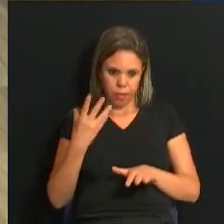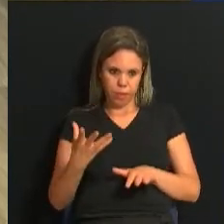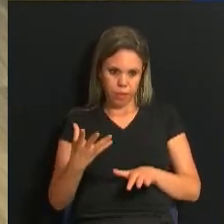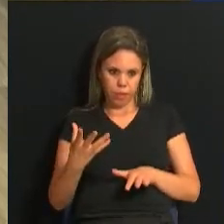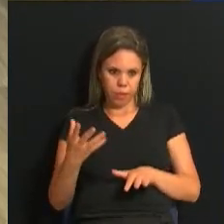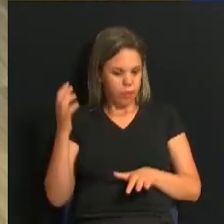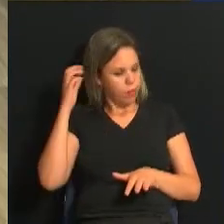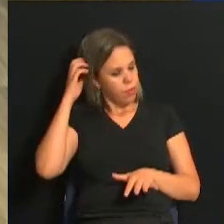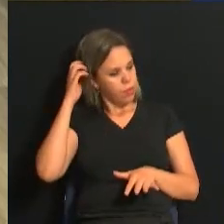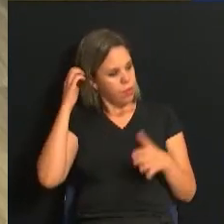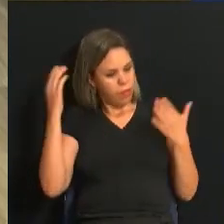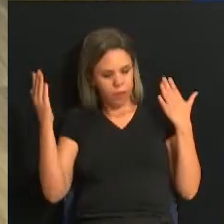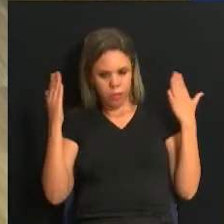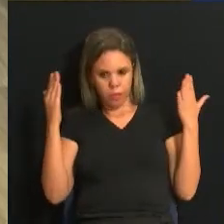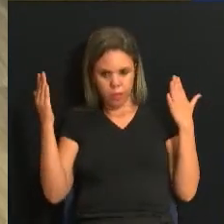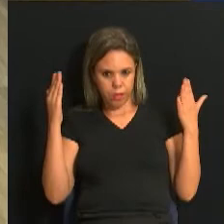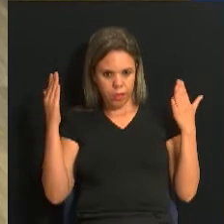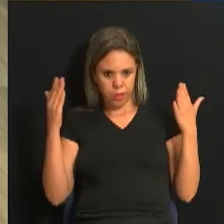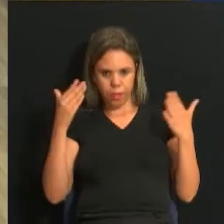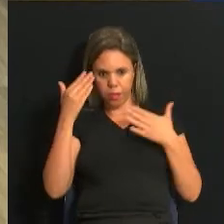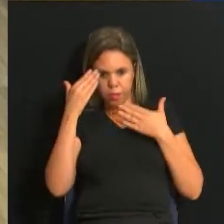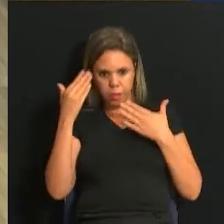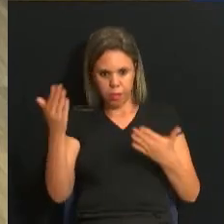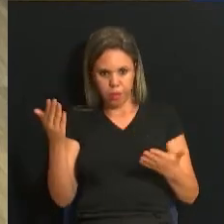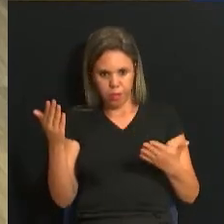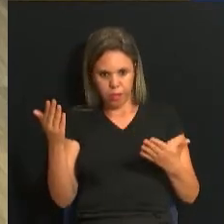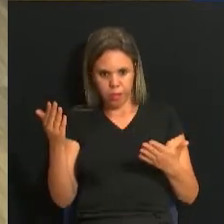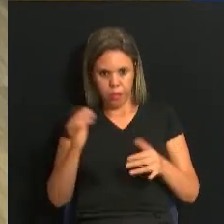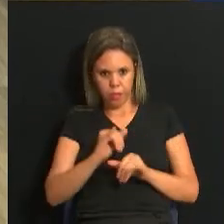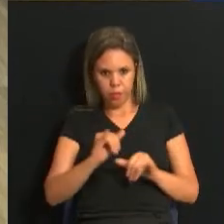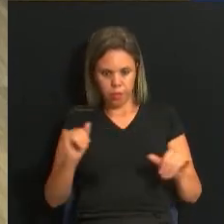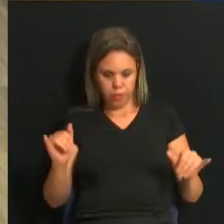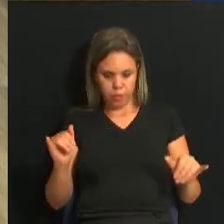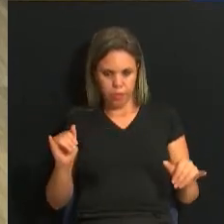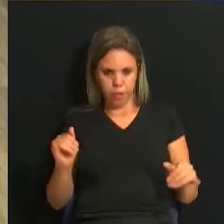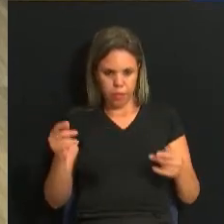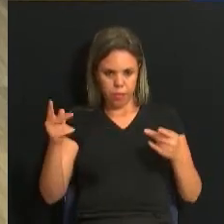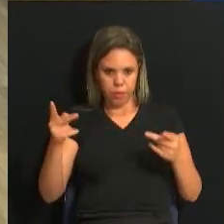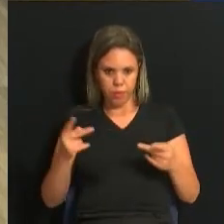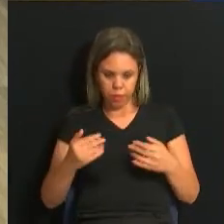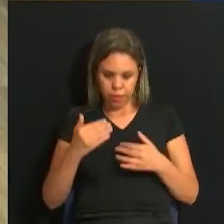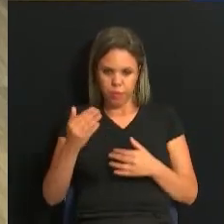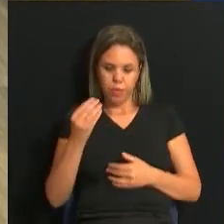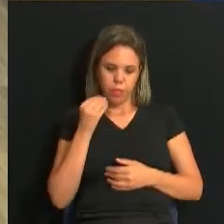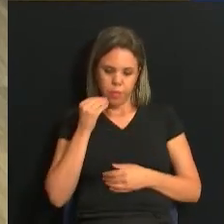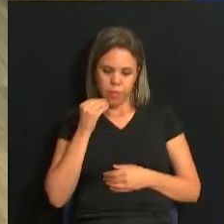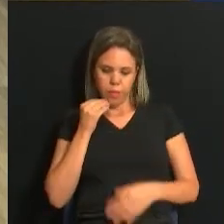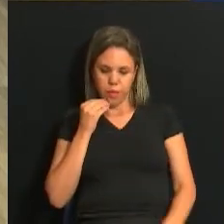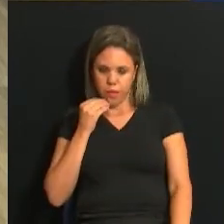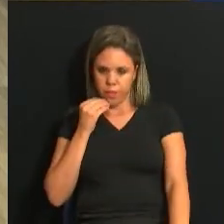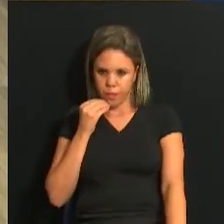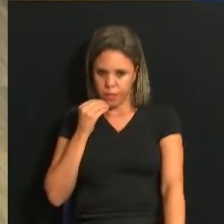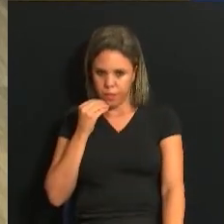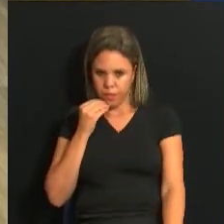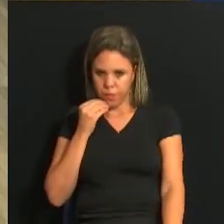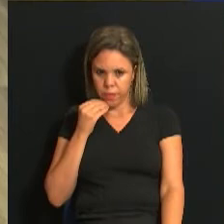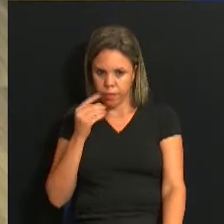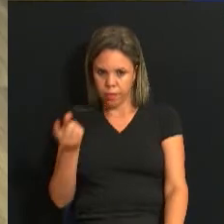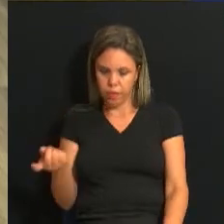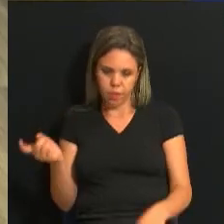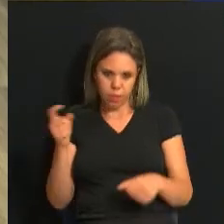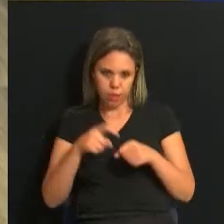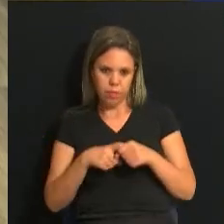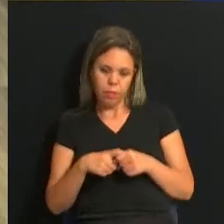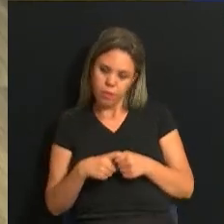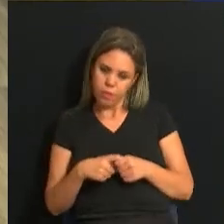da terapia. Agradeço, então, todas essas informações. Já fica o convite aqui para uma próxima oportunidade, para você retornar aqui para